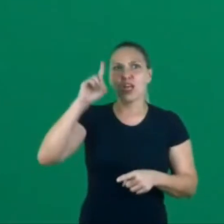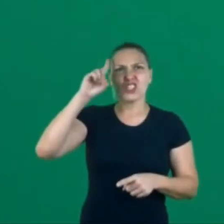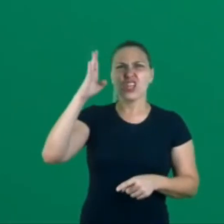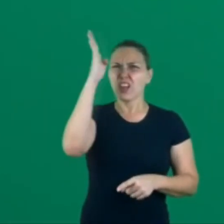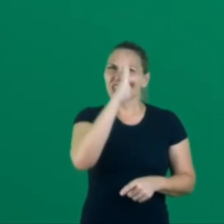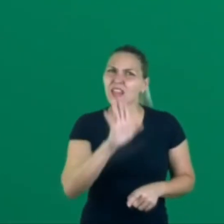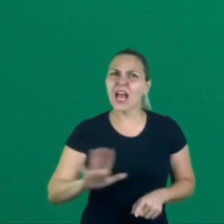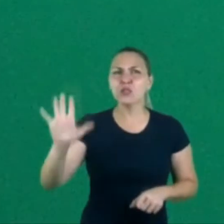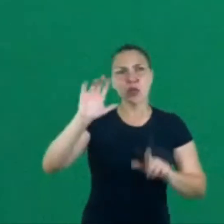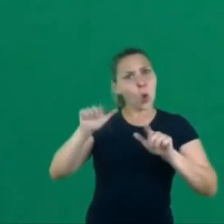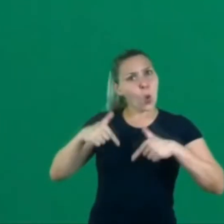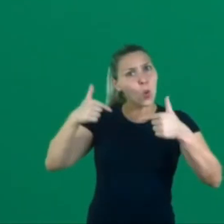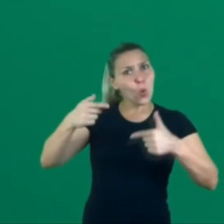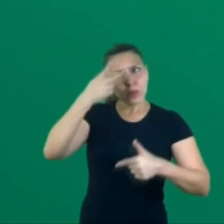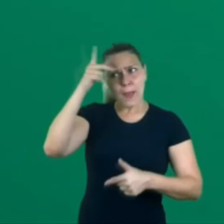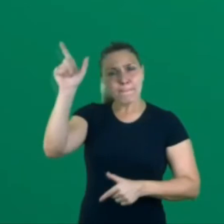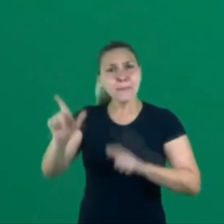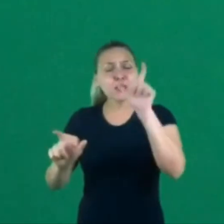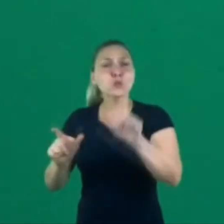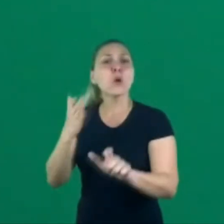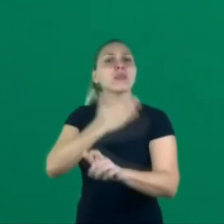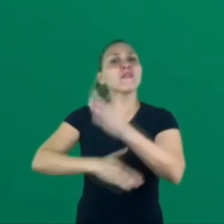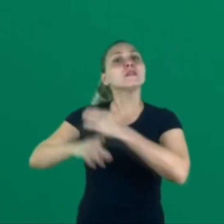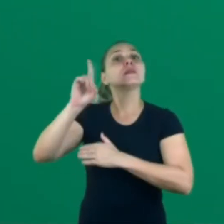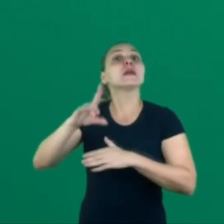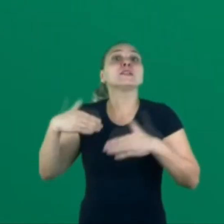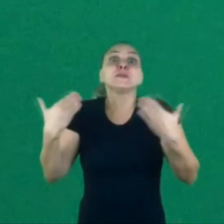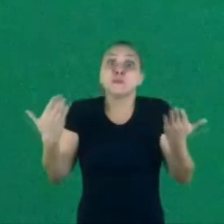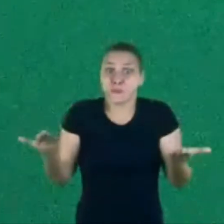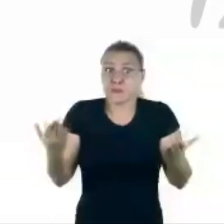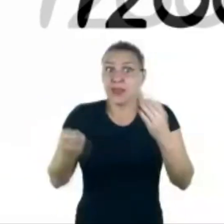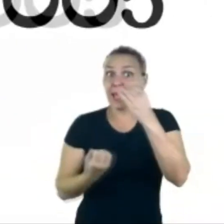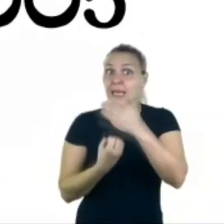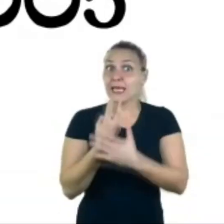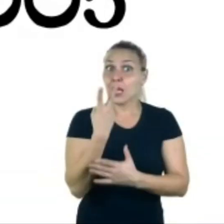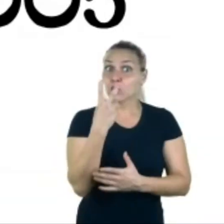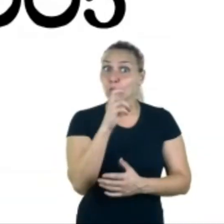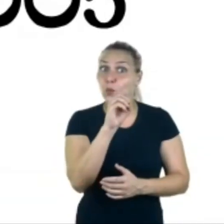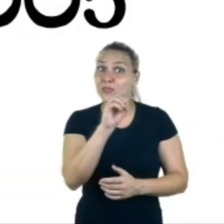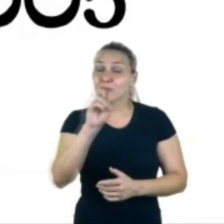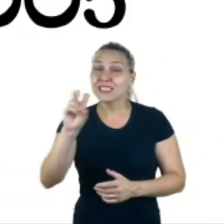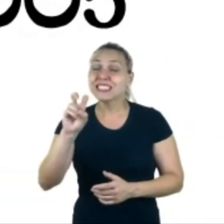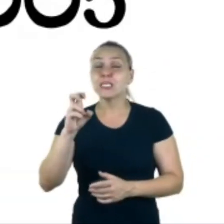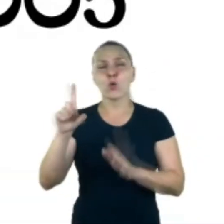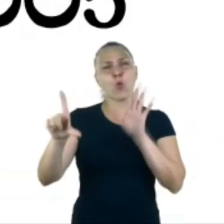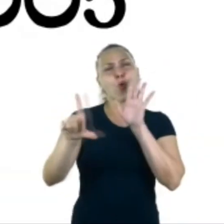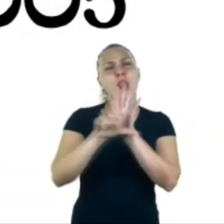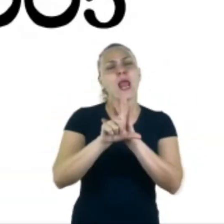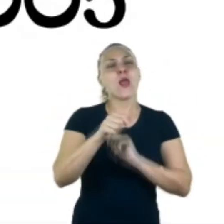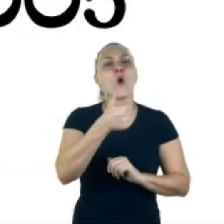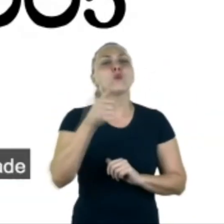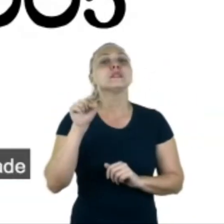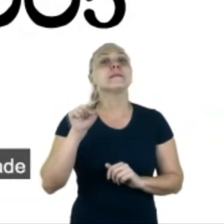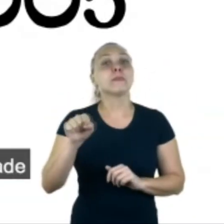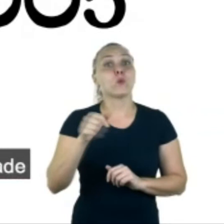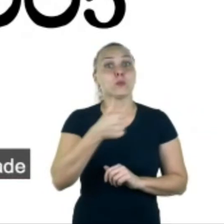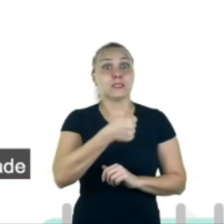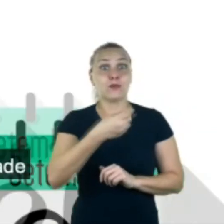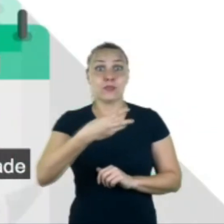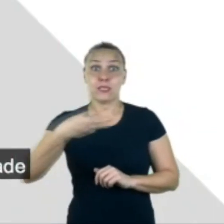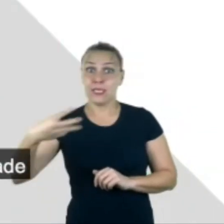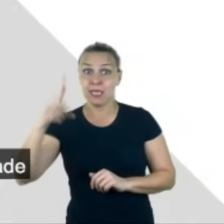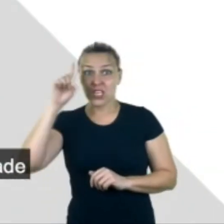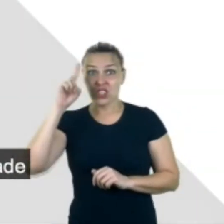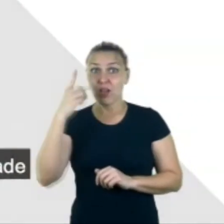Nacional de Luta da Pessoa com Deficiência? Criado em 2005 pela Lei 11.133, o dia